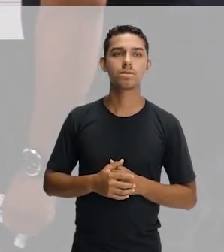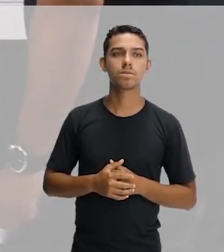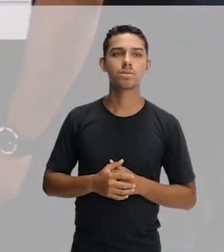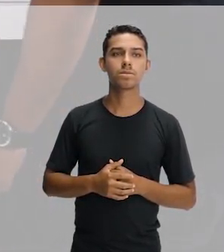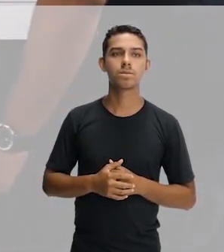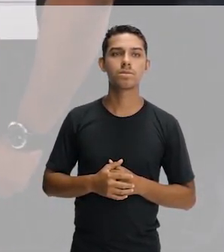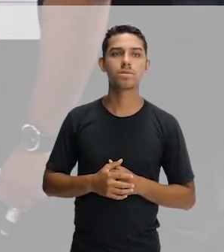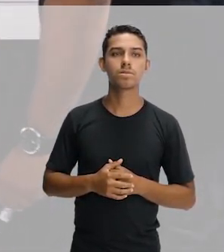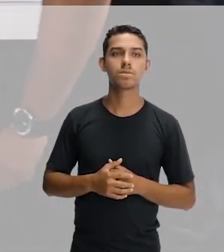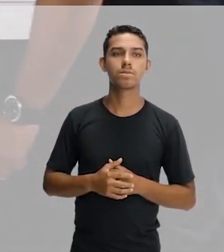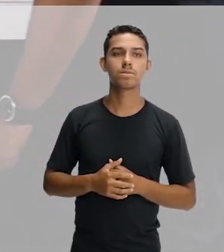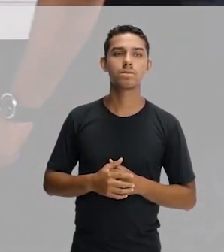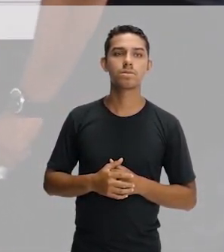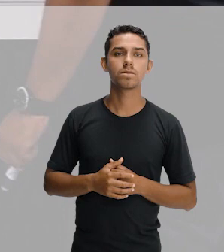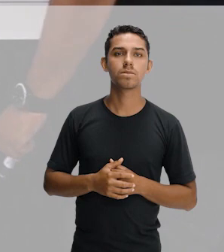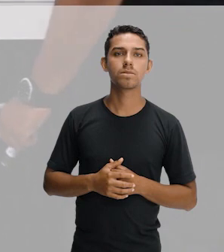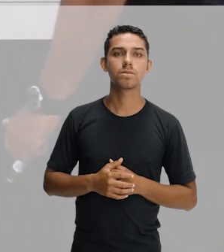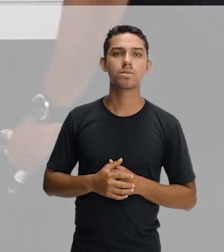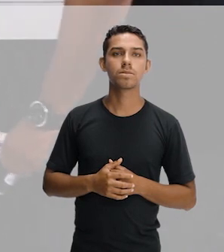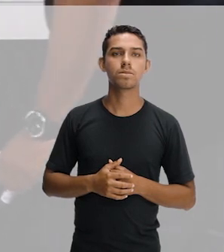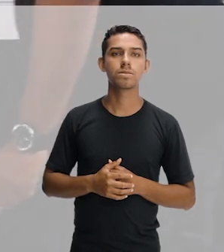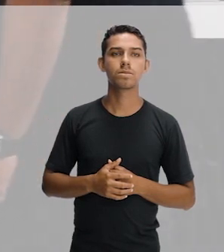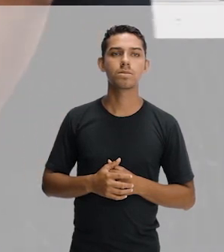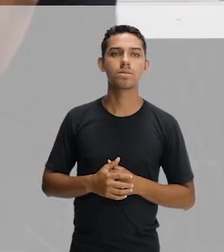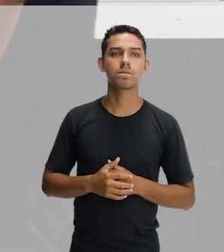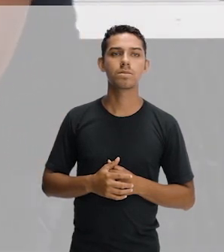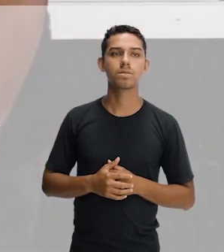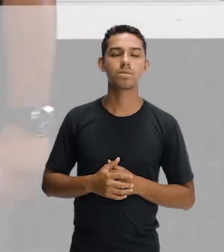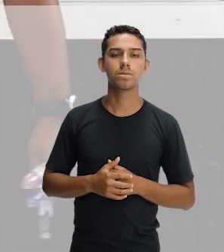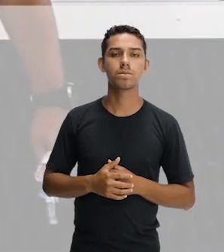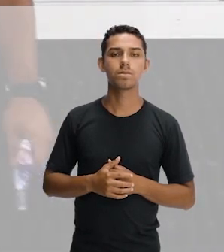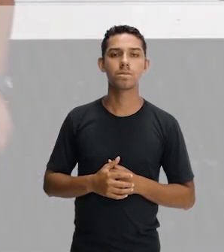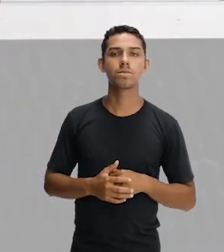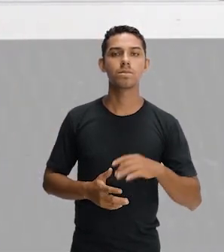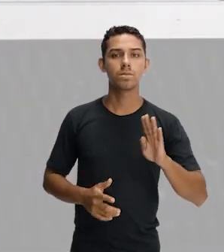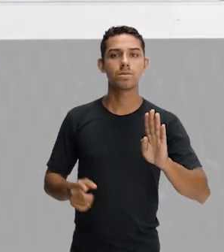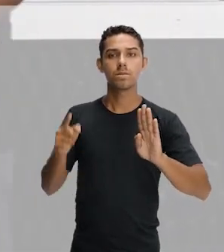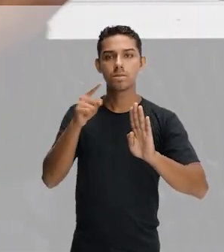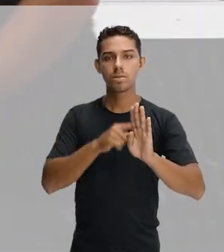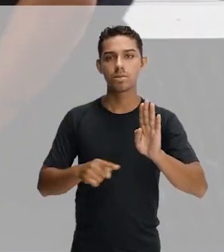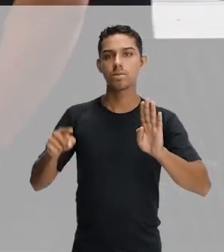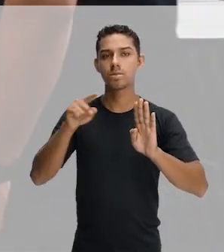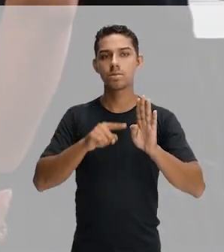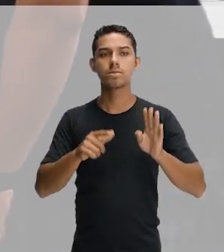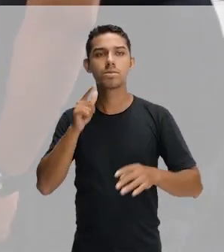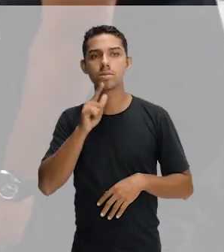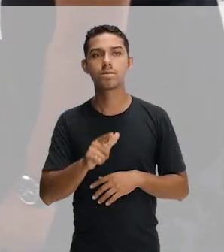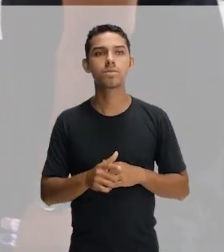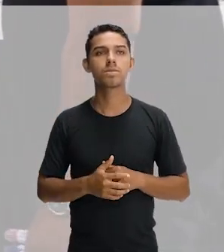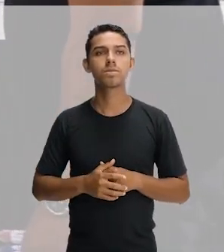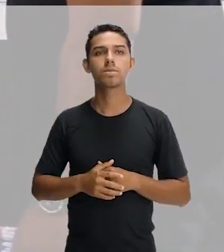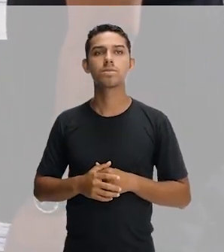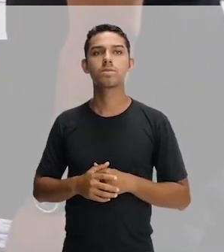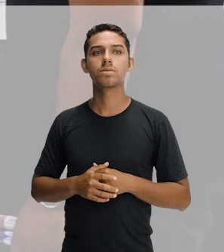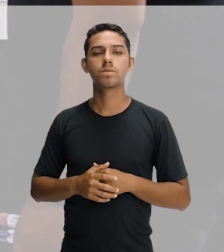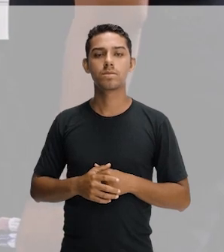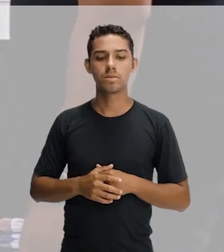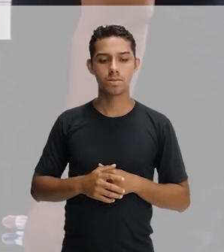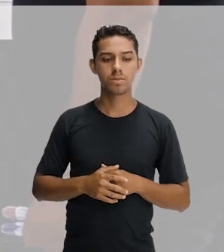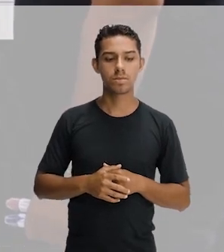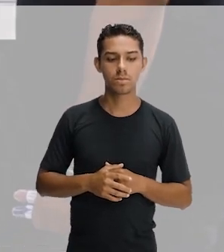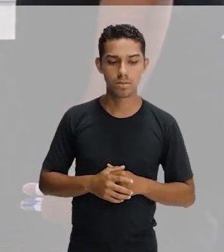a circunferência para que a gente faça a letra B, certo? Letra B também facílima.